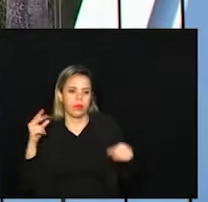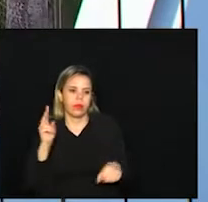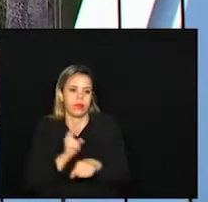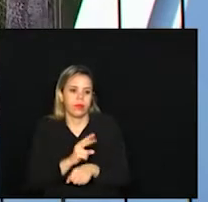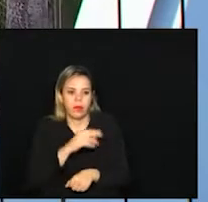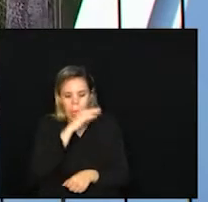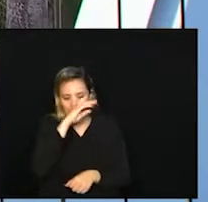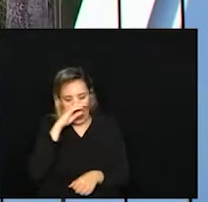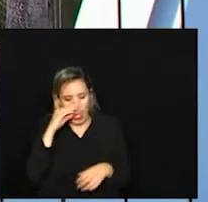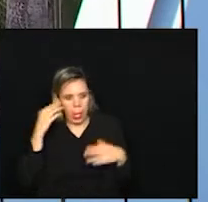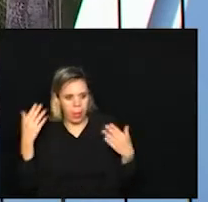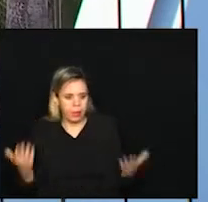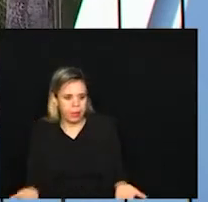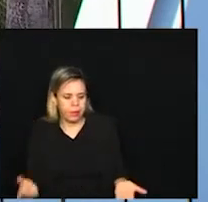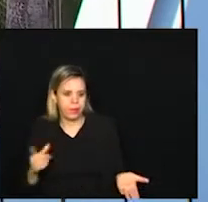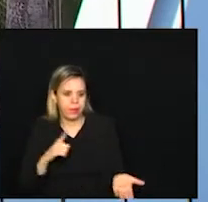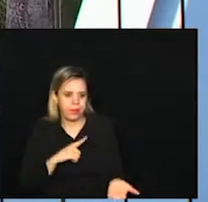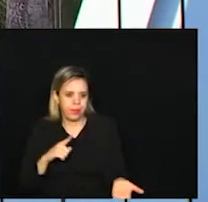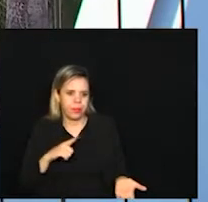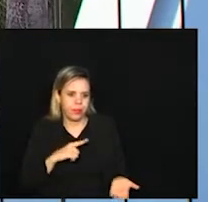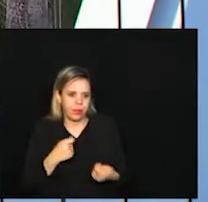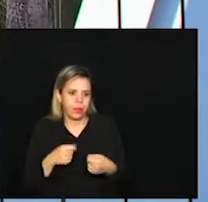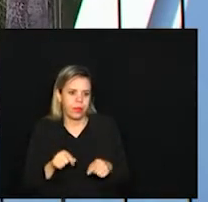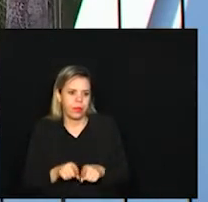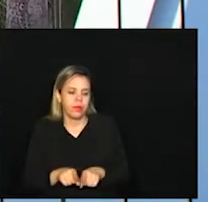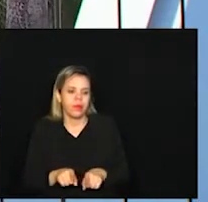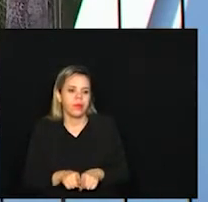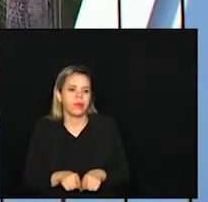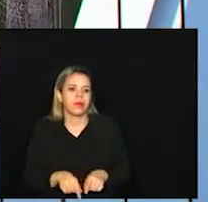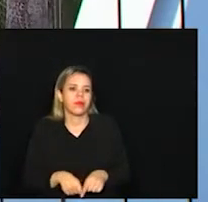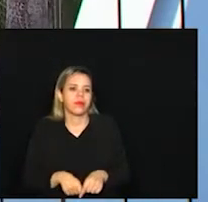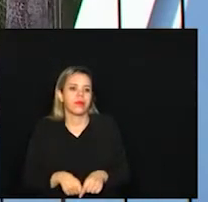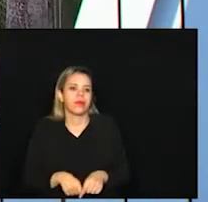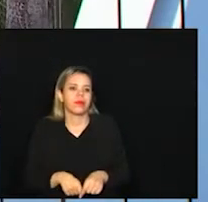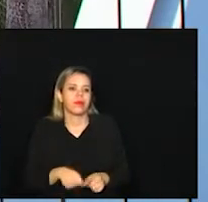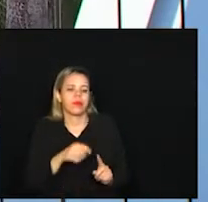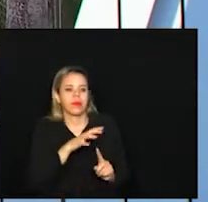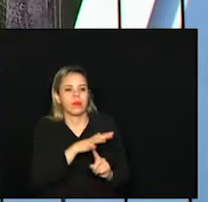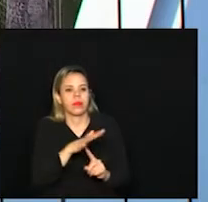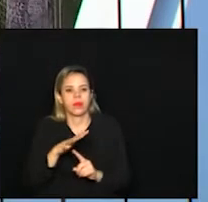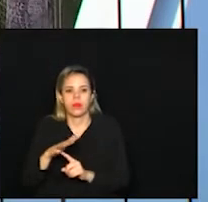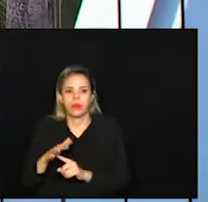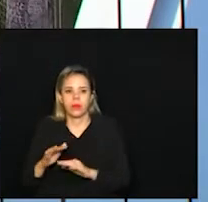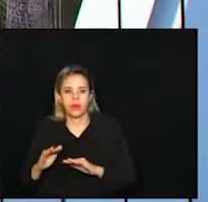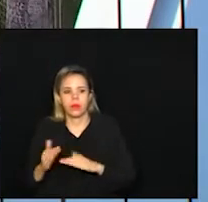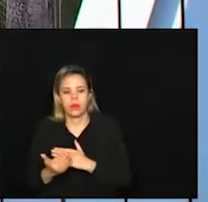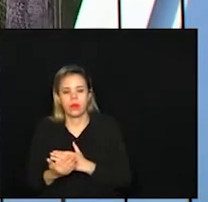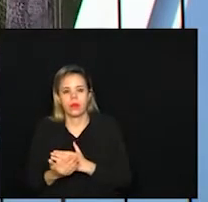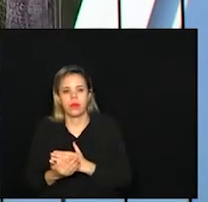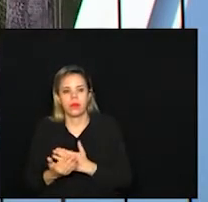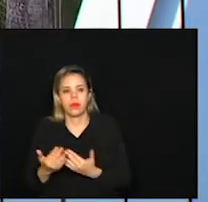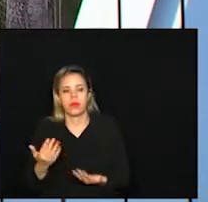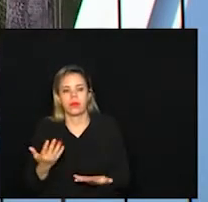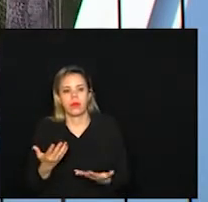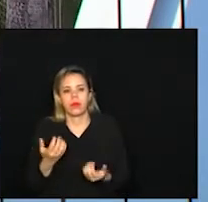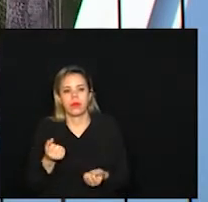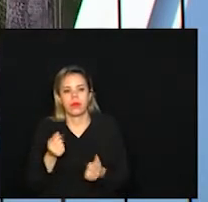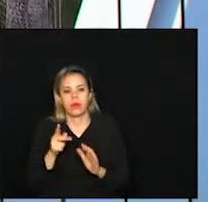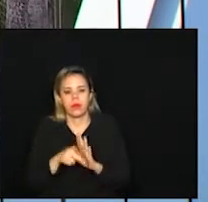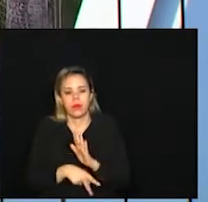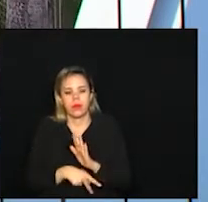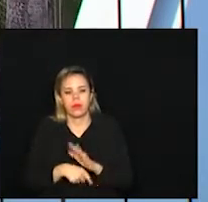então a inclusive uma demanda para que as Praças do bassoli recebam